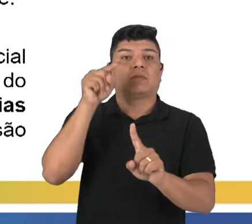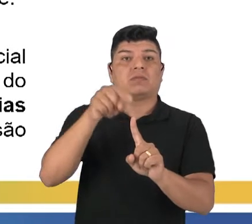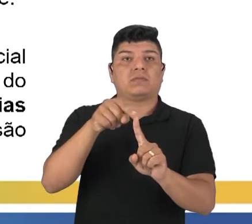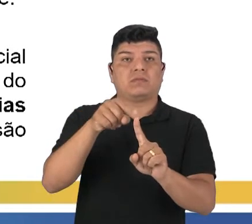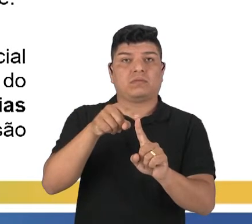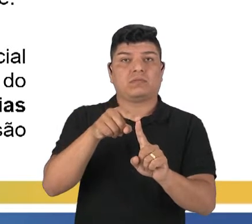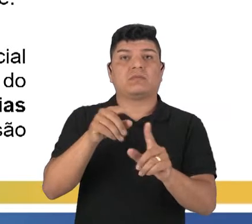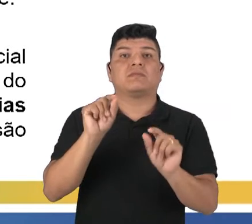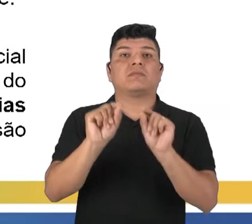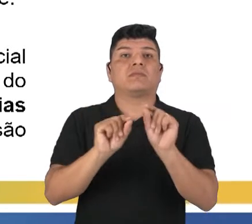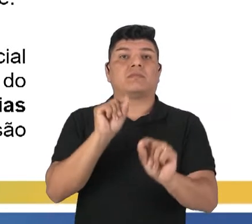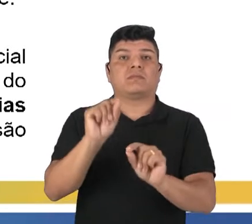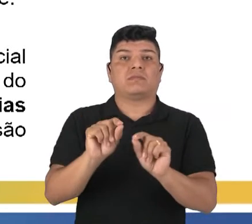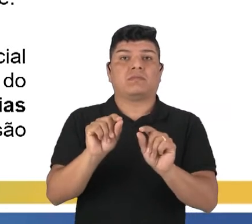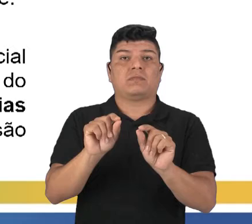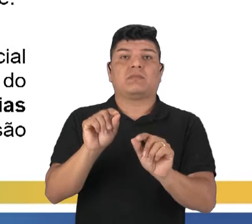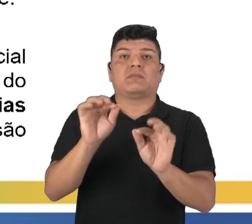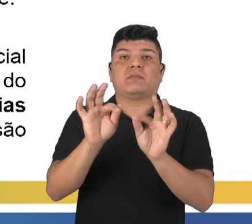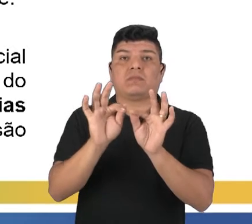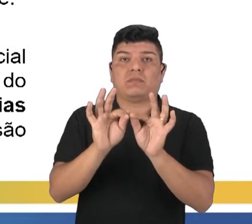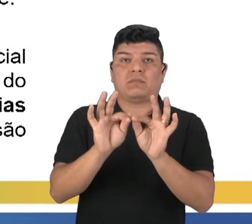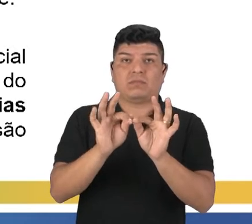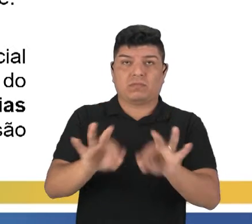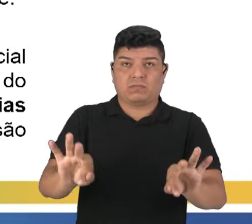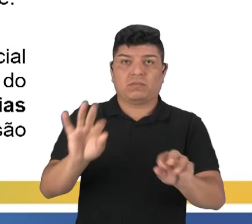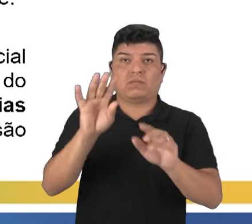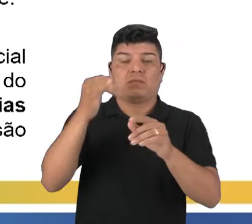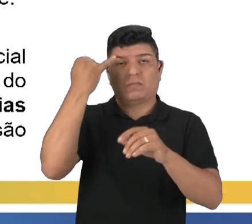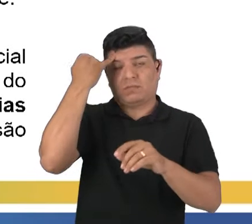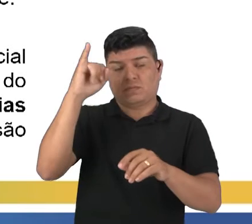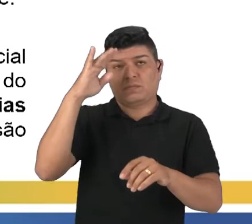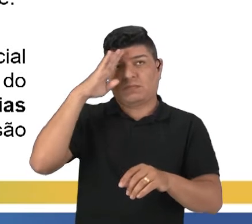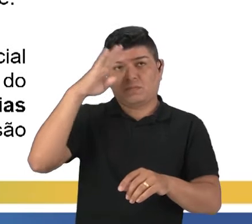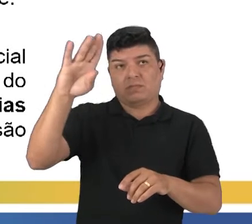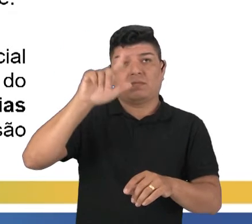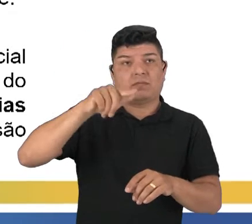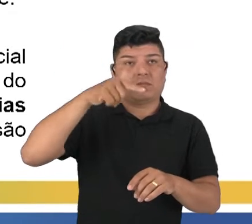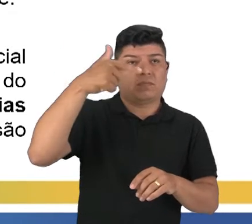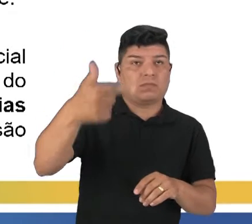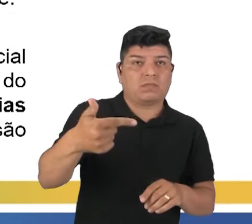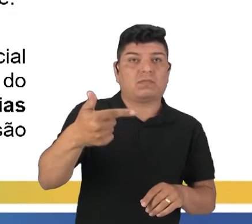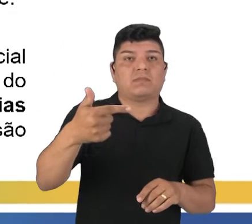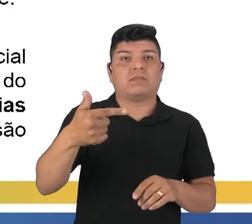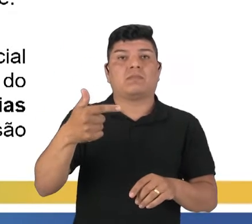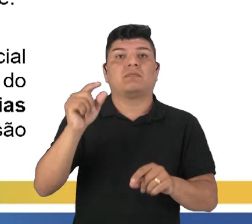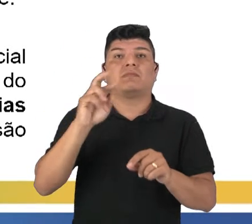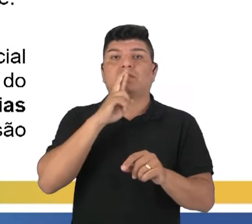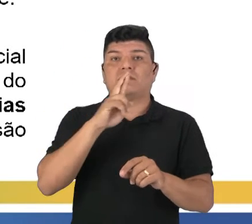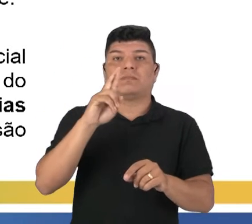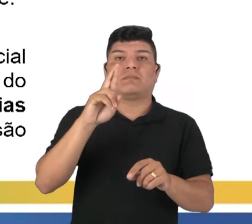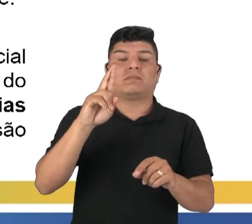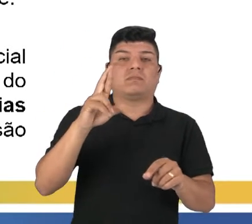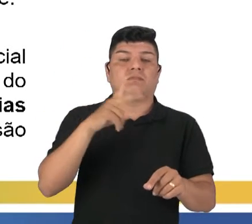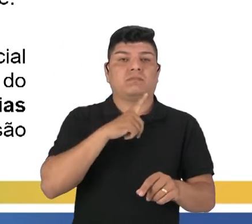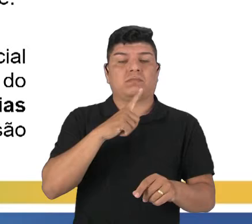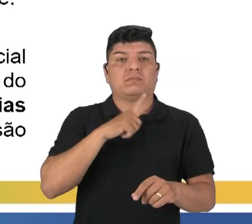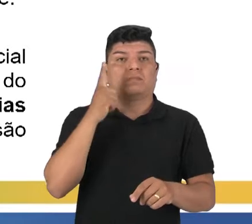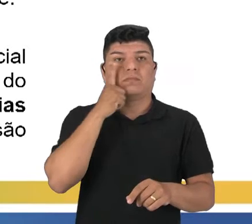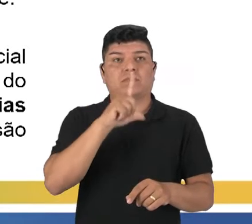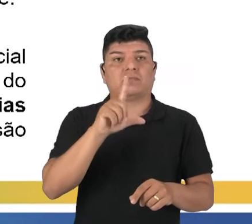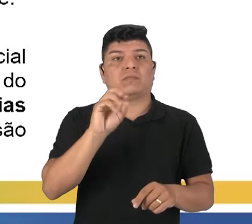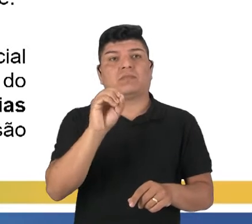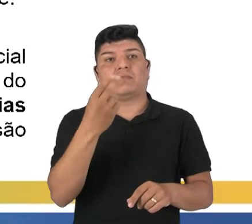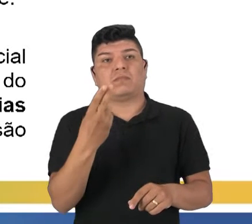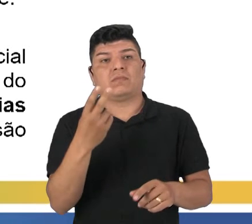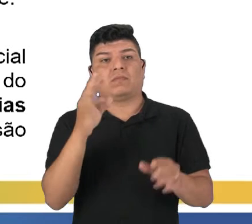objetivo desta parte é sintetizar as ideias principais do tema e depois determinar os resultados obtidos